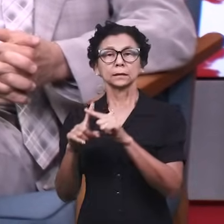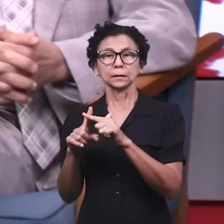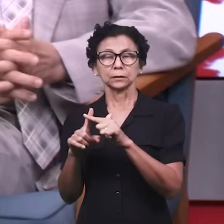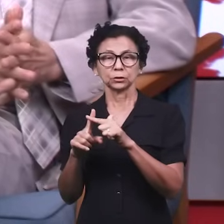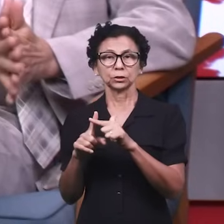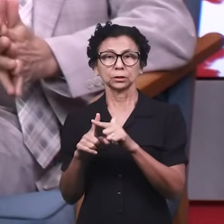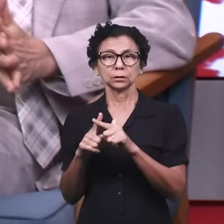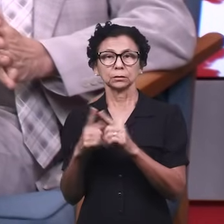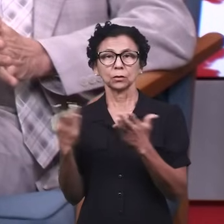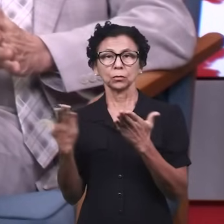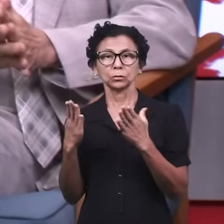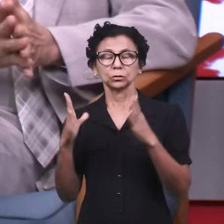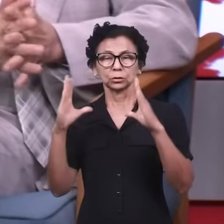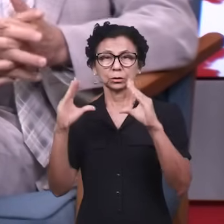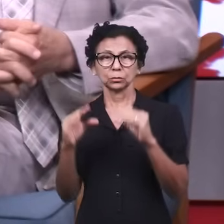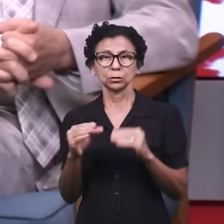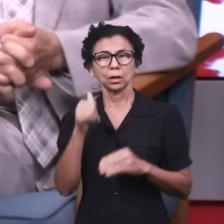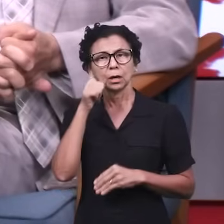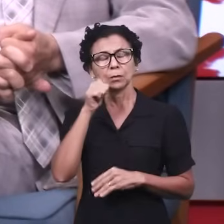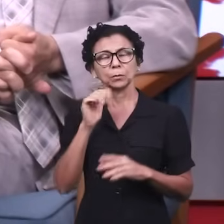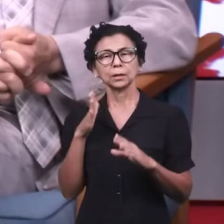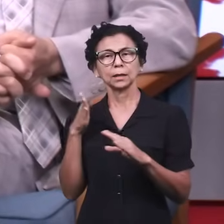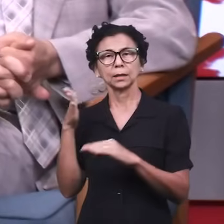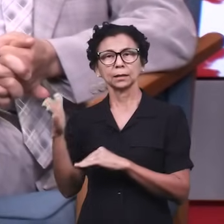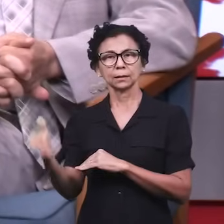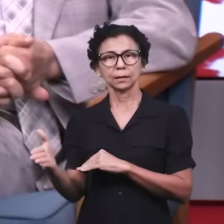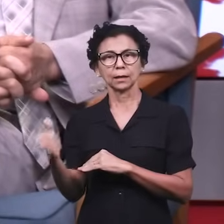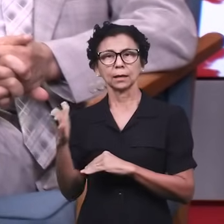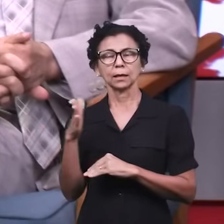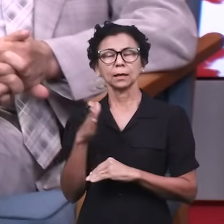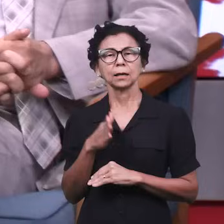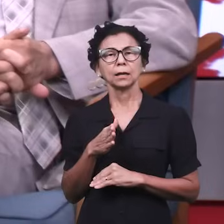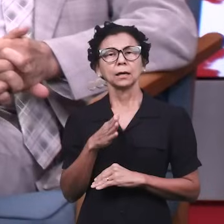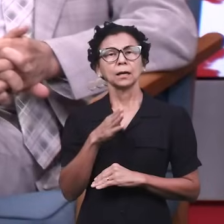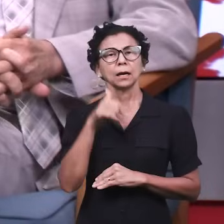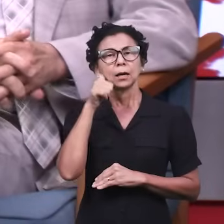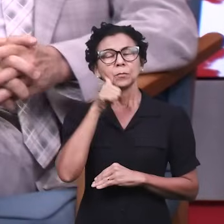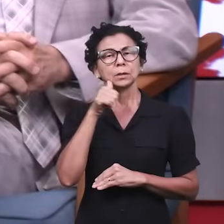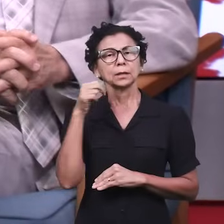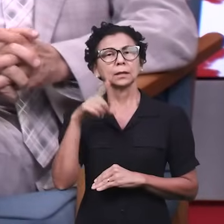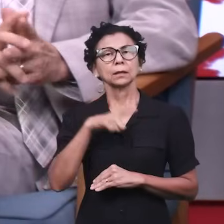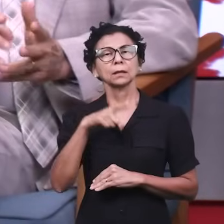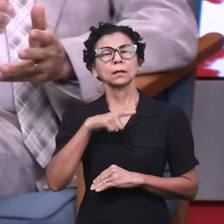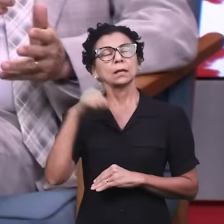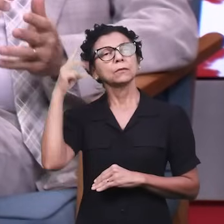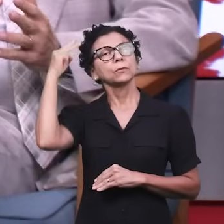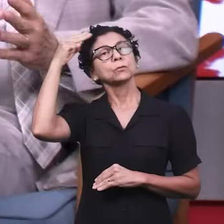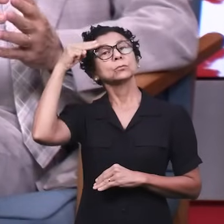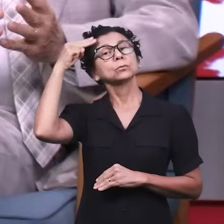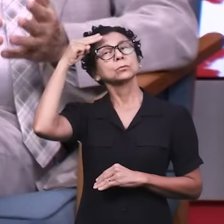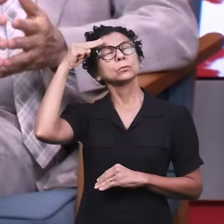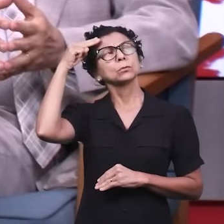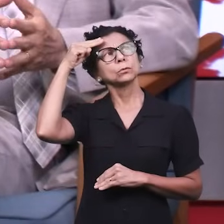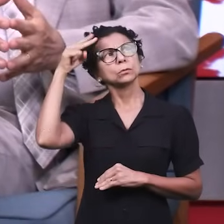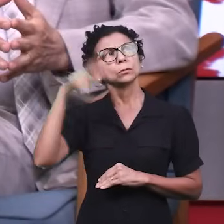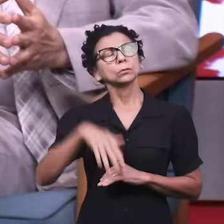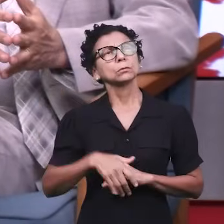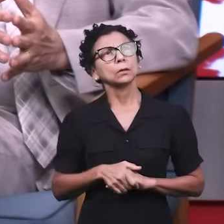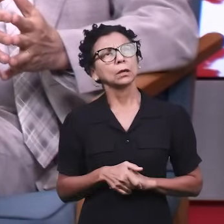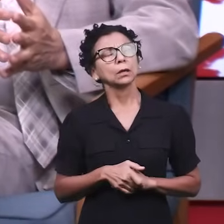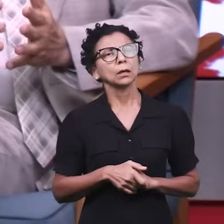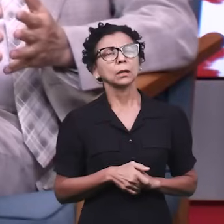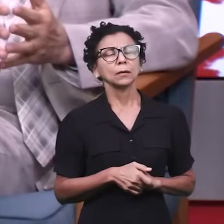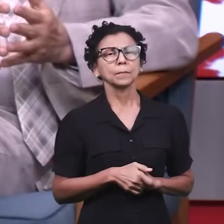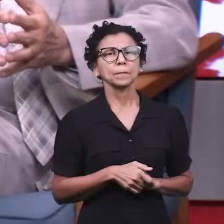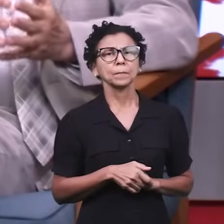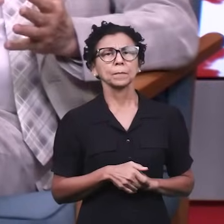uma senhora, e ela teve um sonho. E o irmão disse assim, e eu tive,